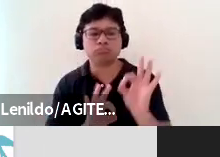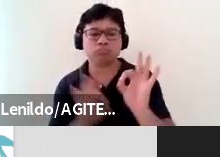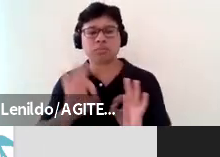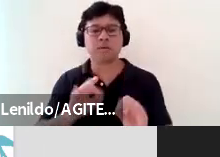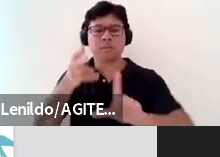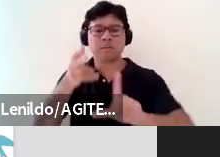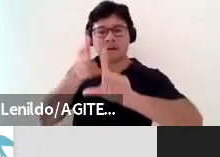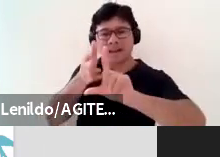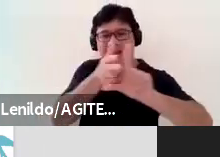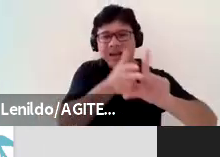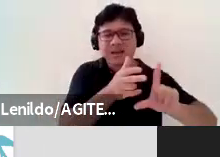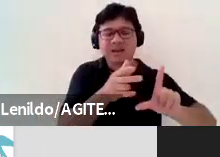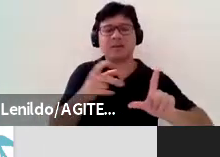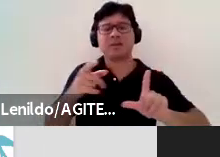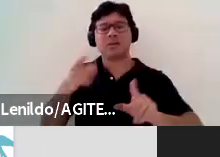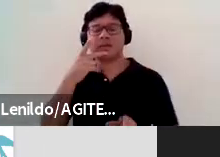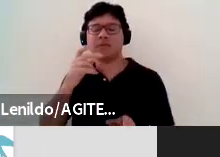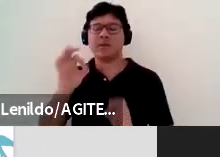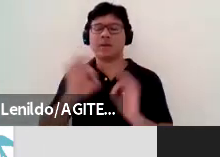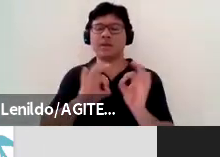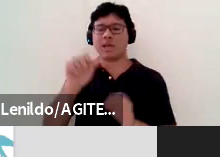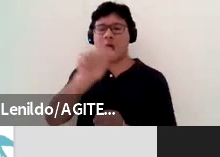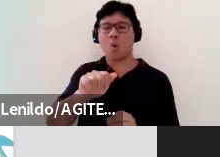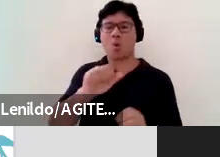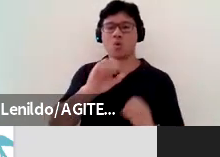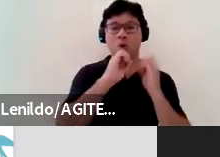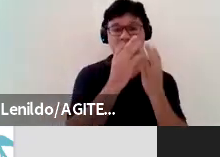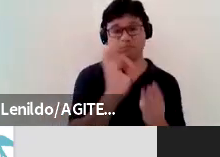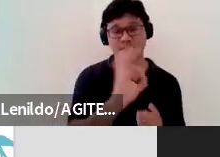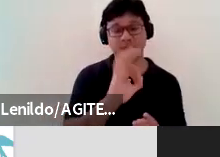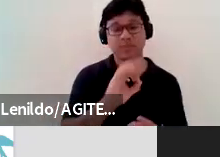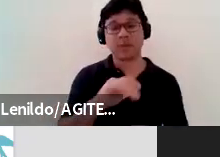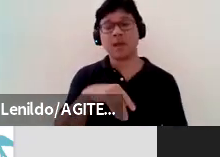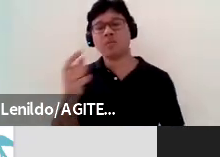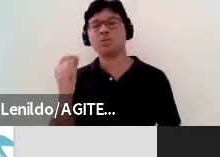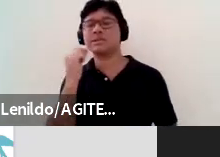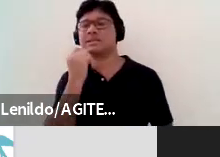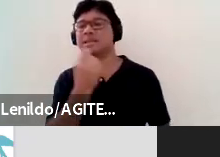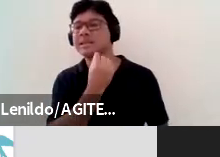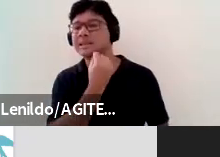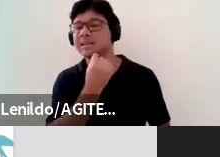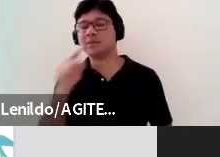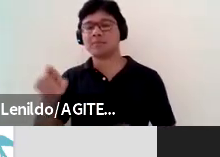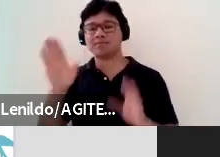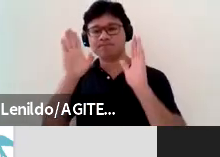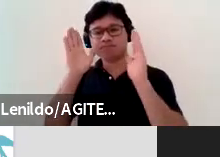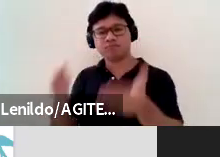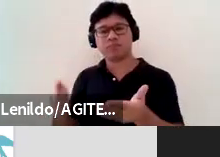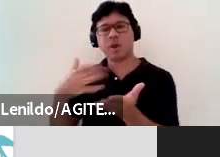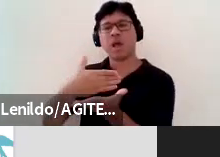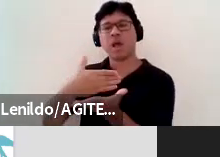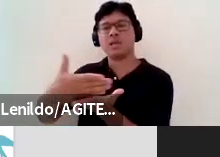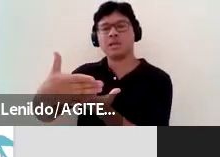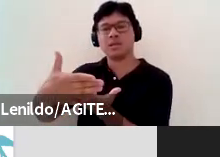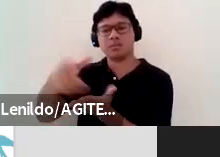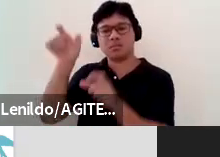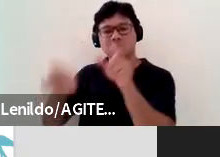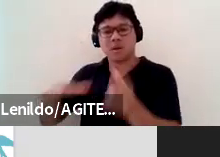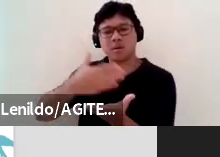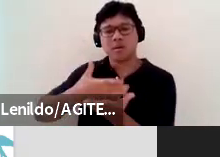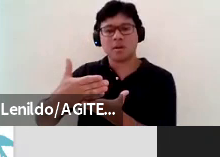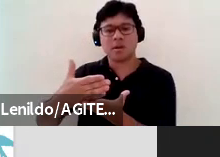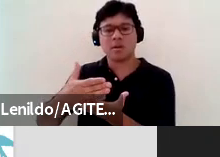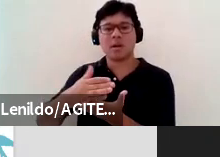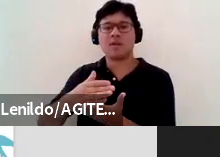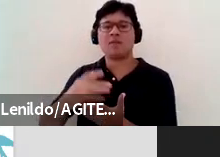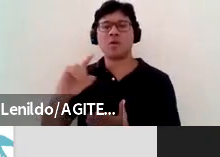fez a nossa oficina em agosto. E em setembro, a gente teve um evento específico para iniciantes, que a gente chamou de Primeiros